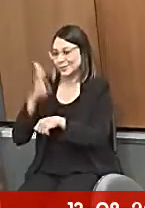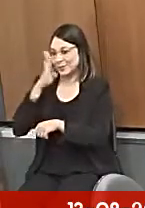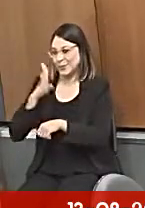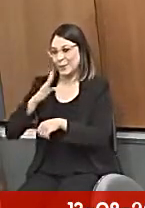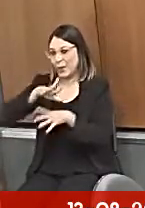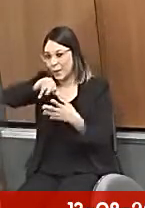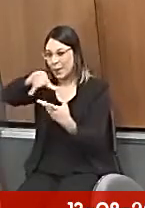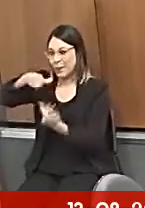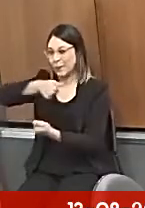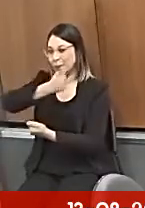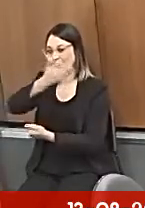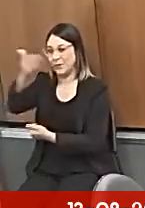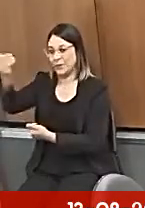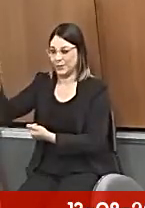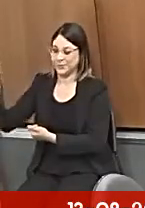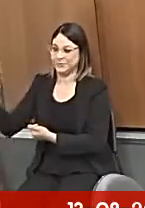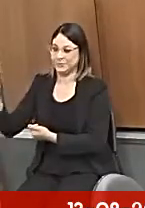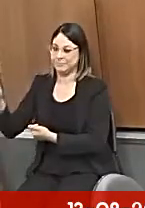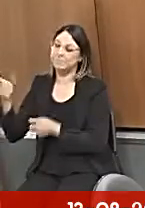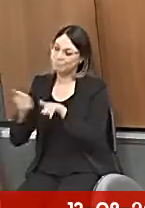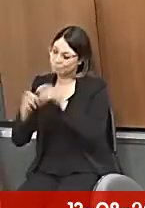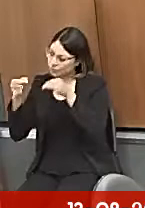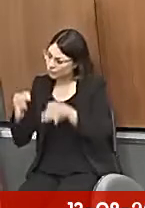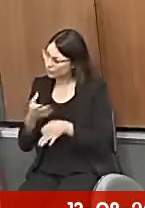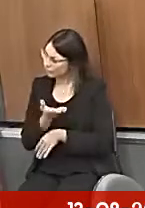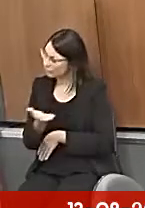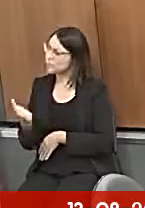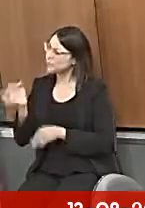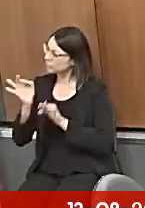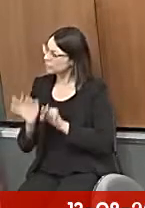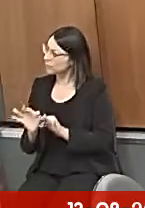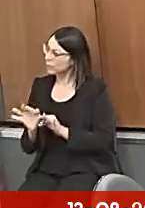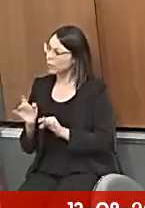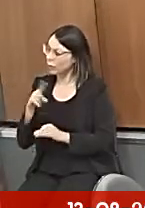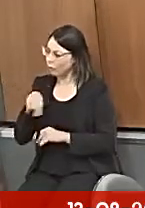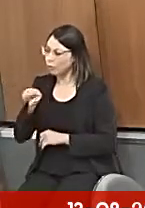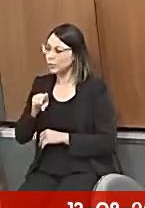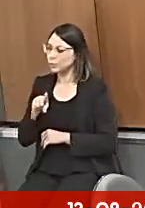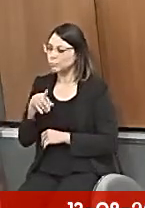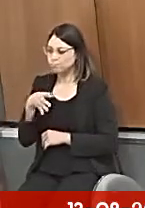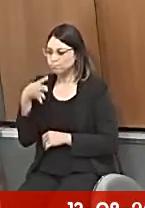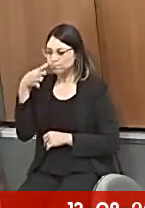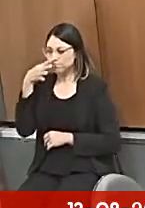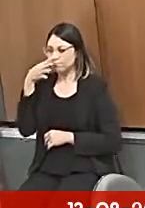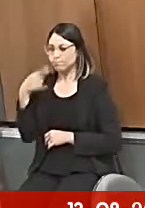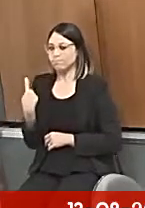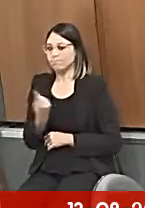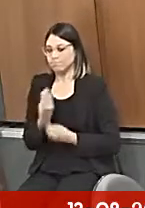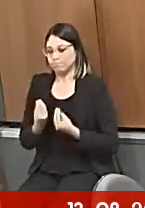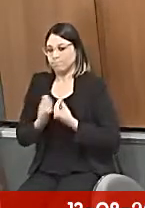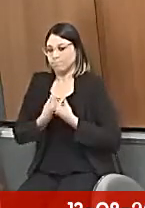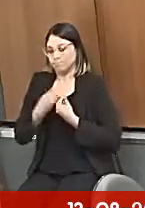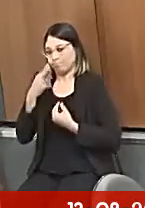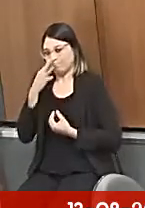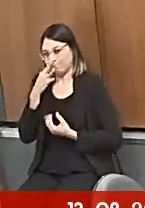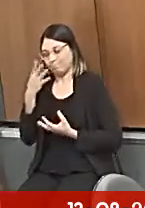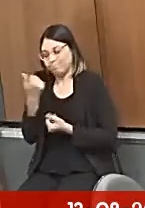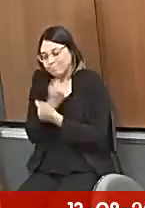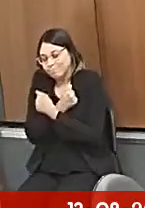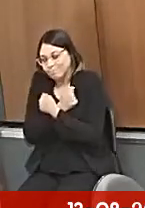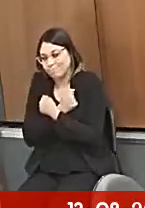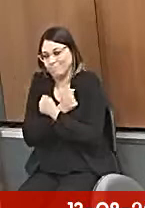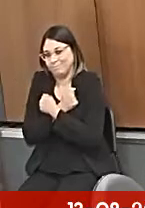e tenho sempre uma convicção sessão e inspiração para cada um de nós grande abraço